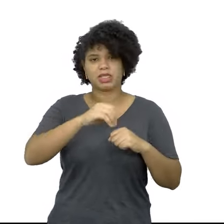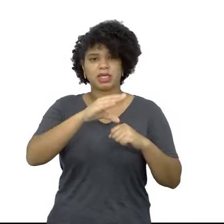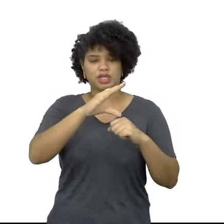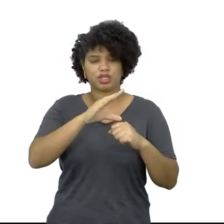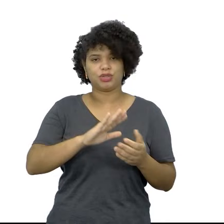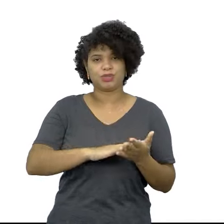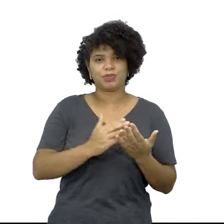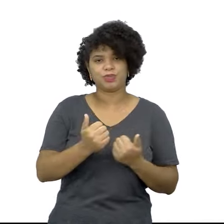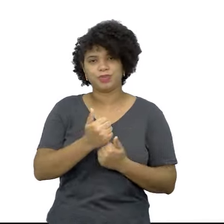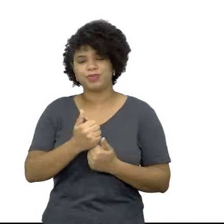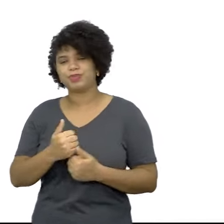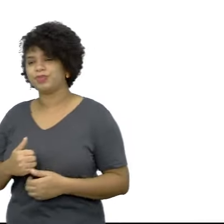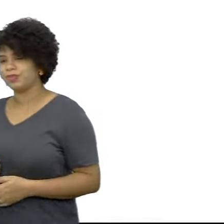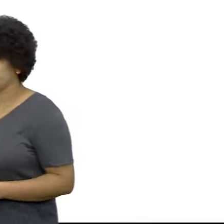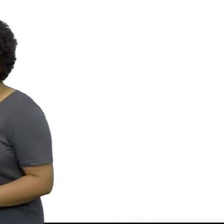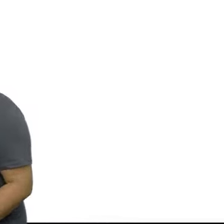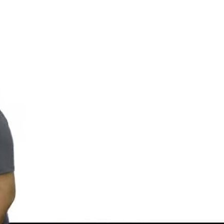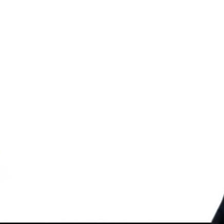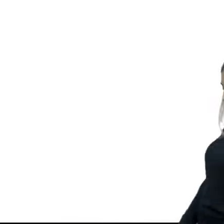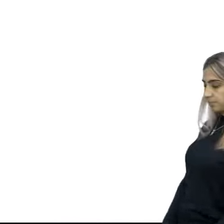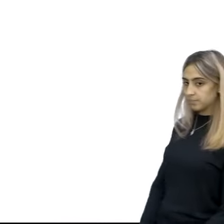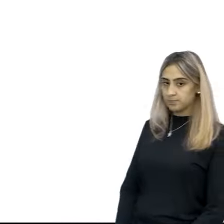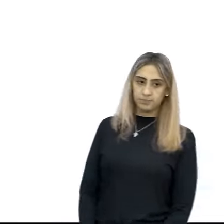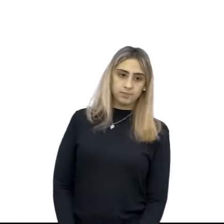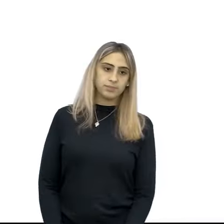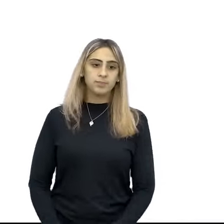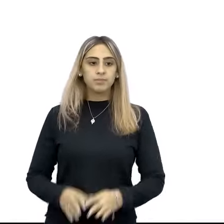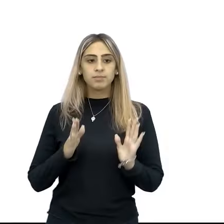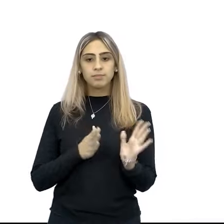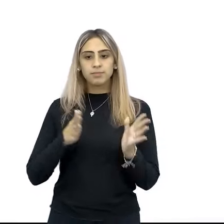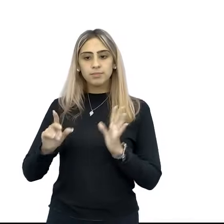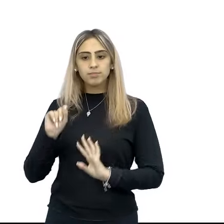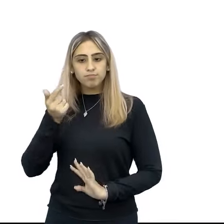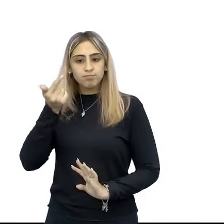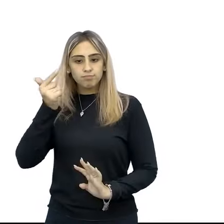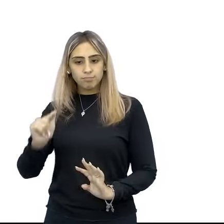aprendizagem, ok? Avançando um pouco mais,